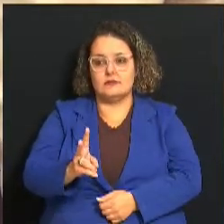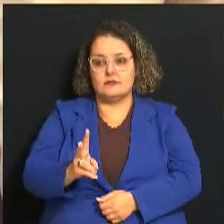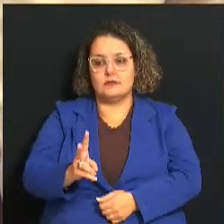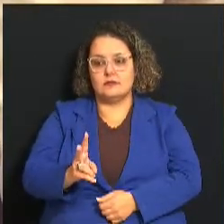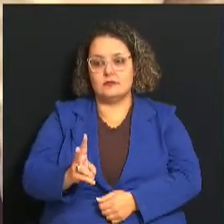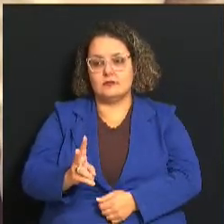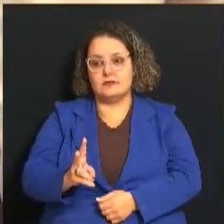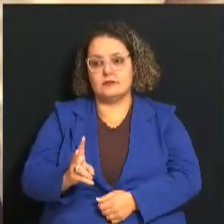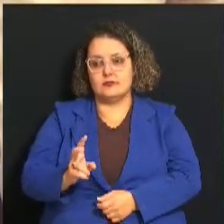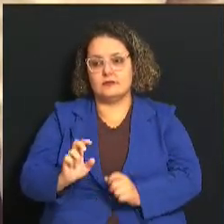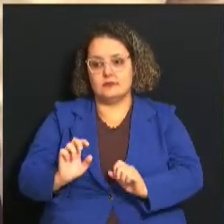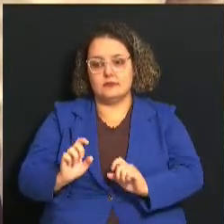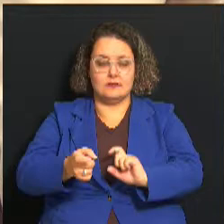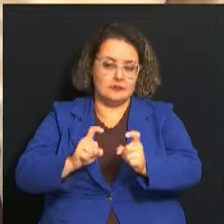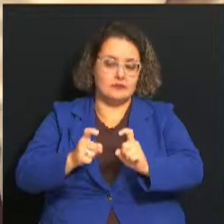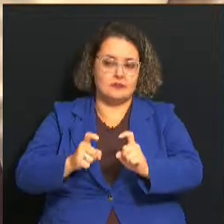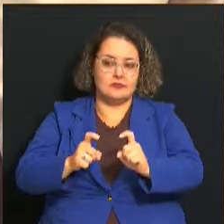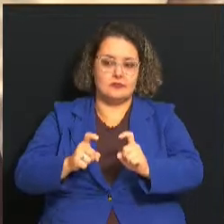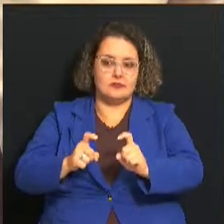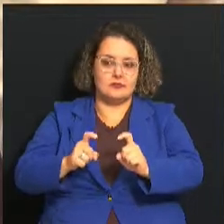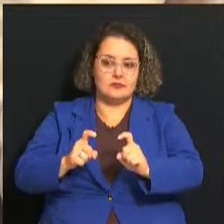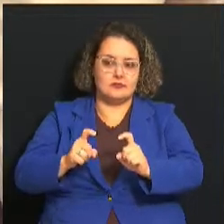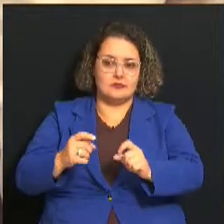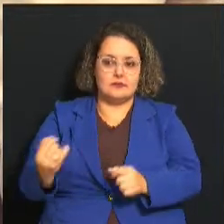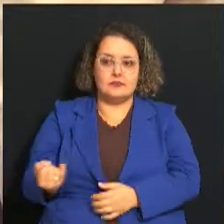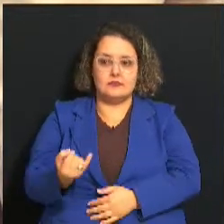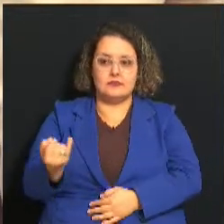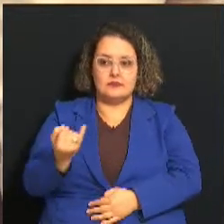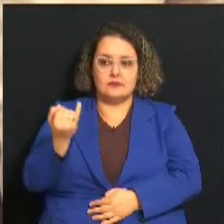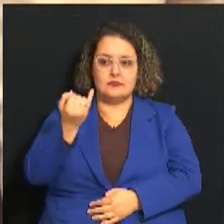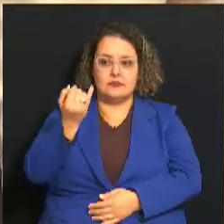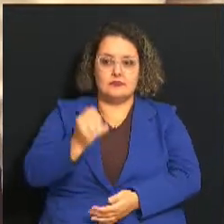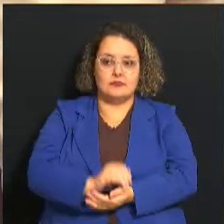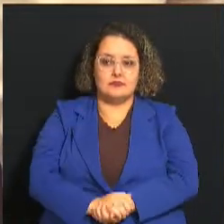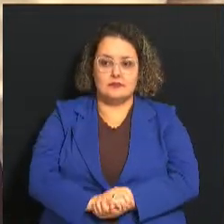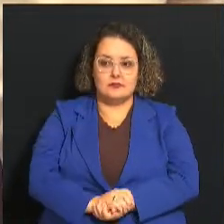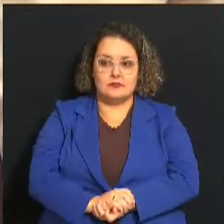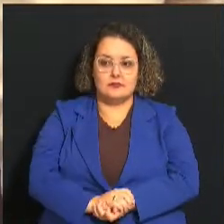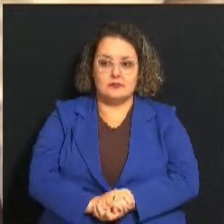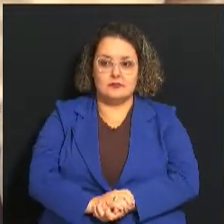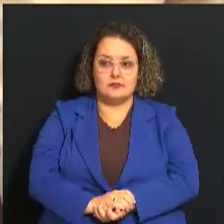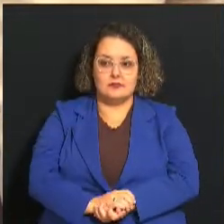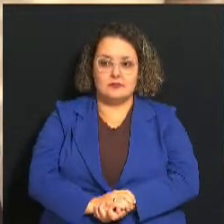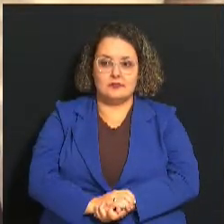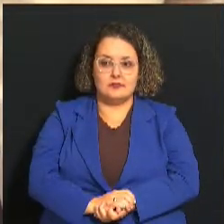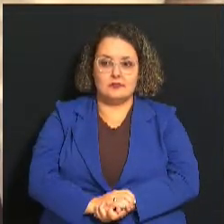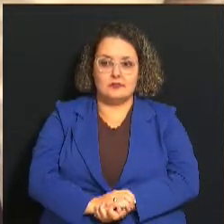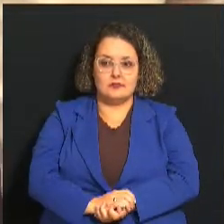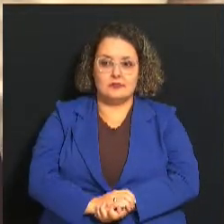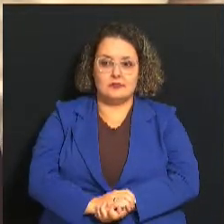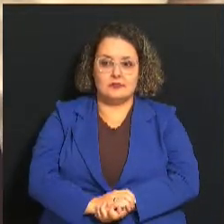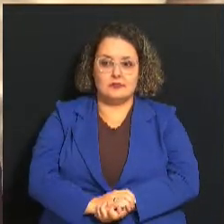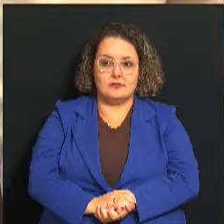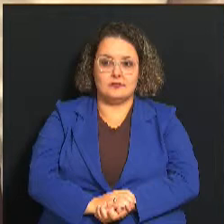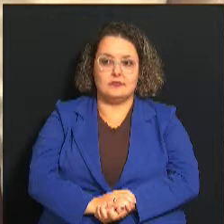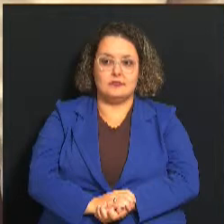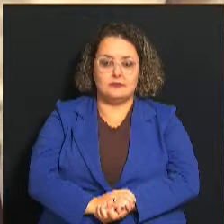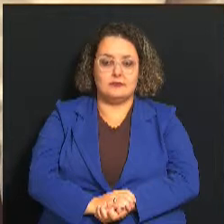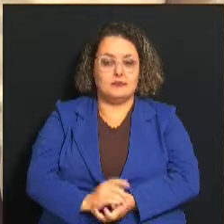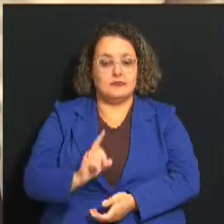solene, os vereadores falam isso, né? Importante, importante. Mas esse tema né, é gritante, né?